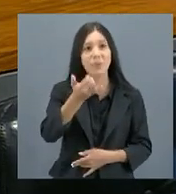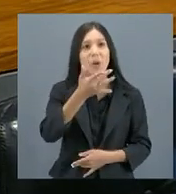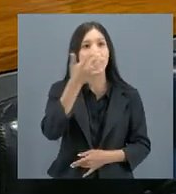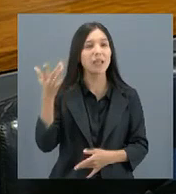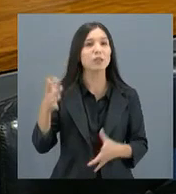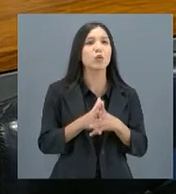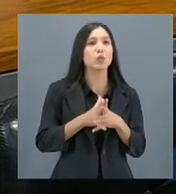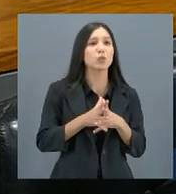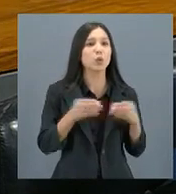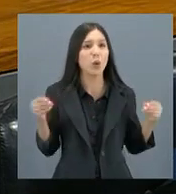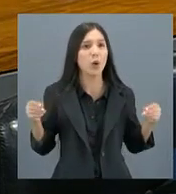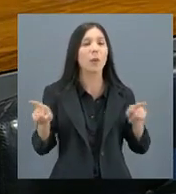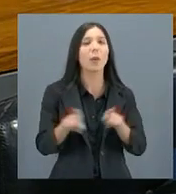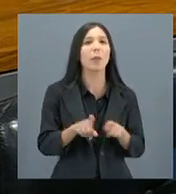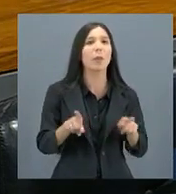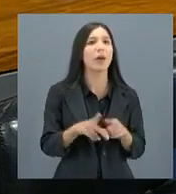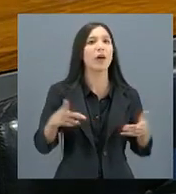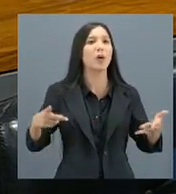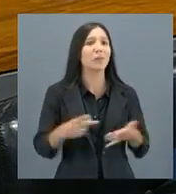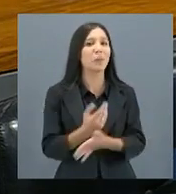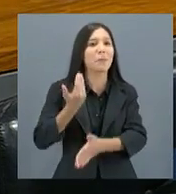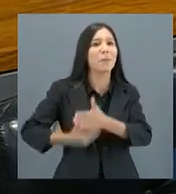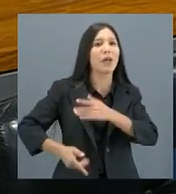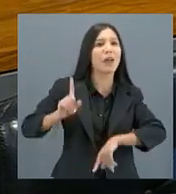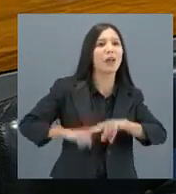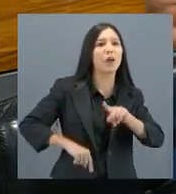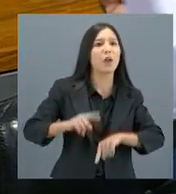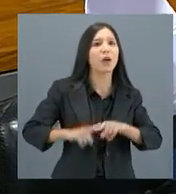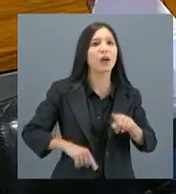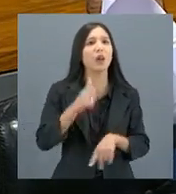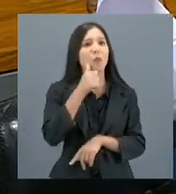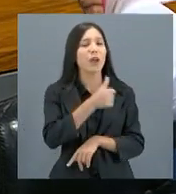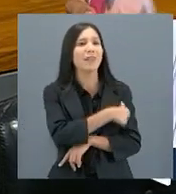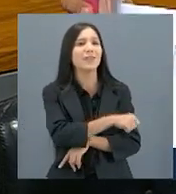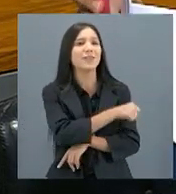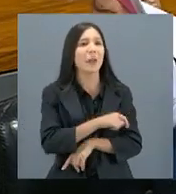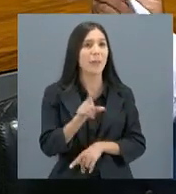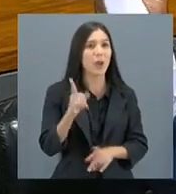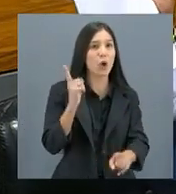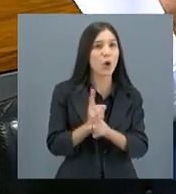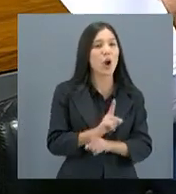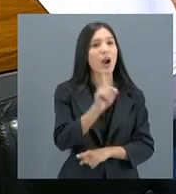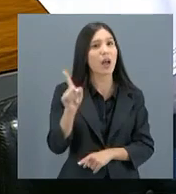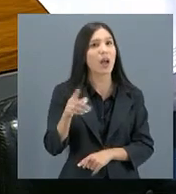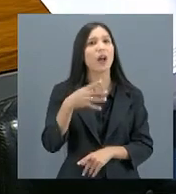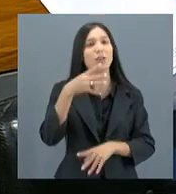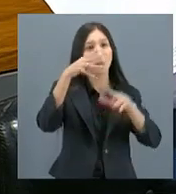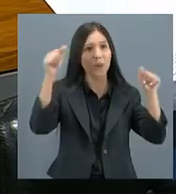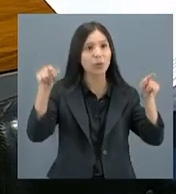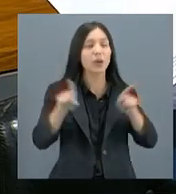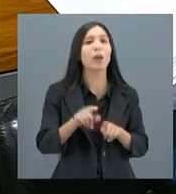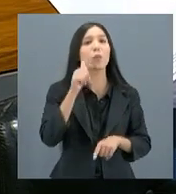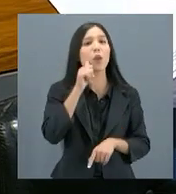que somem, de pessoas que estão perdendo o que tem. A enfermeira encontrada lá em Mato Grosso, mulher morre